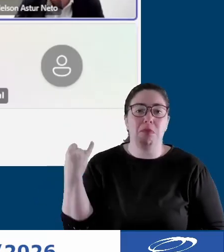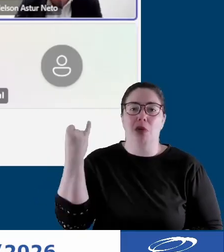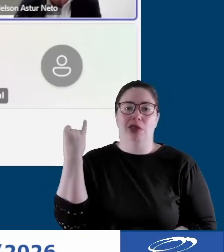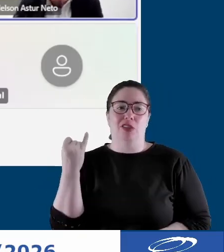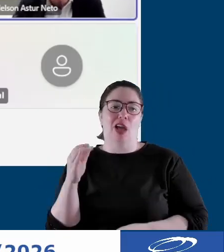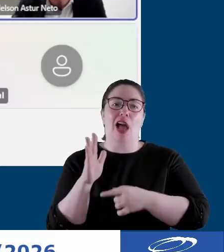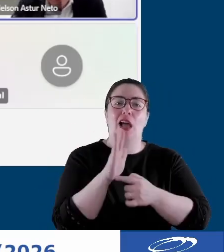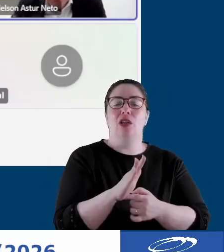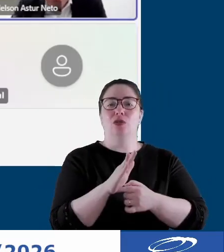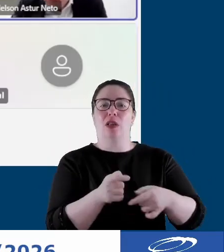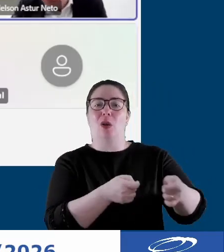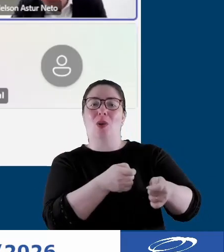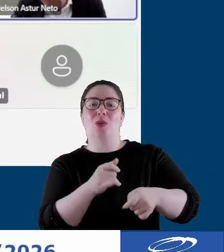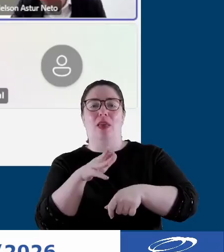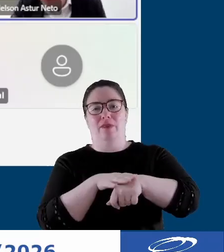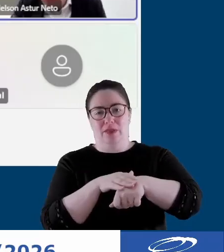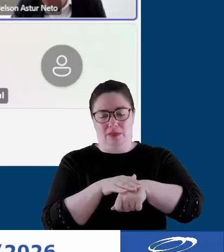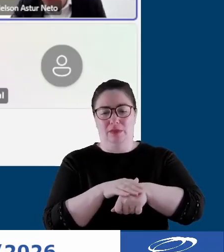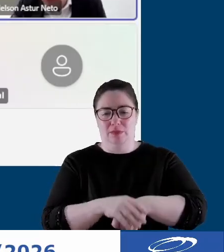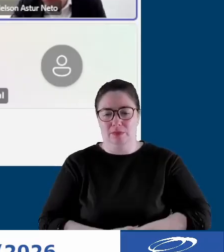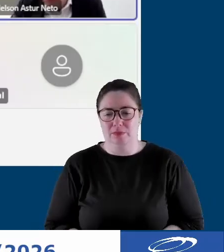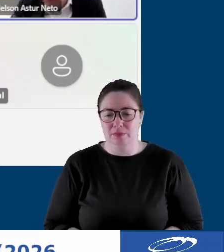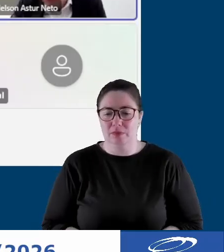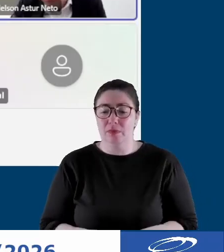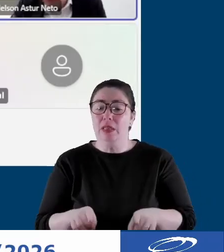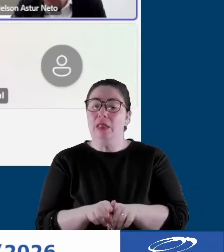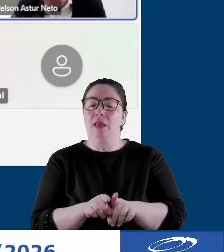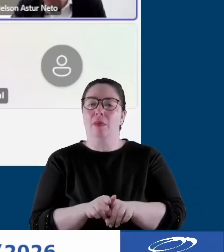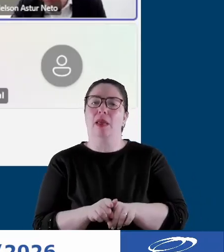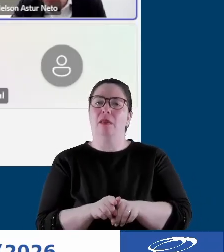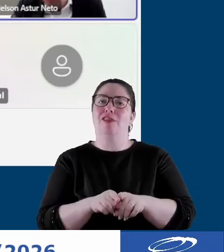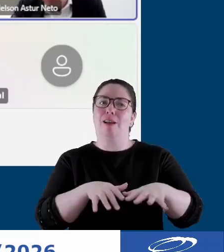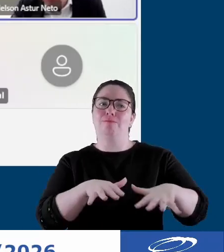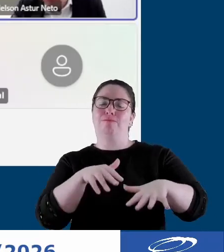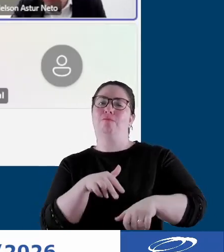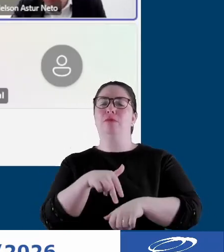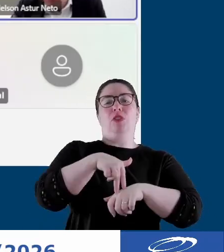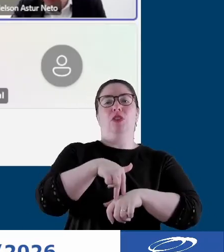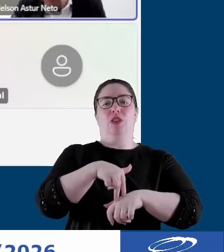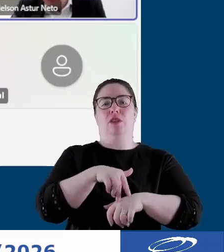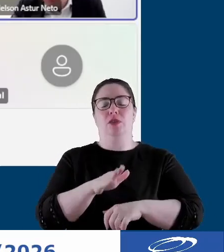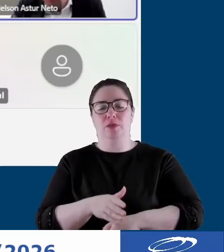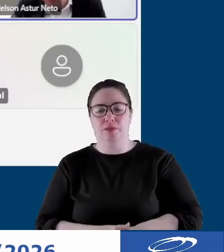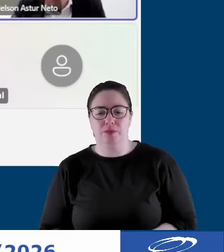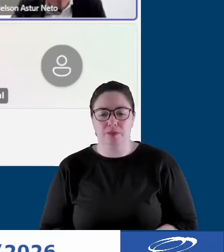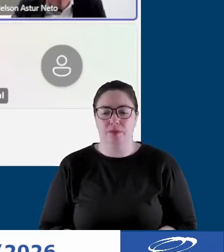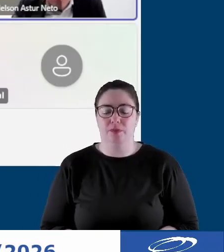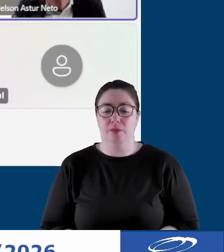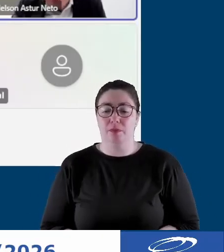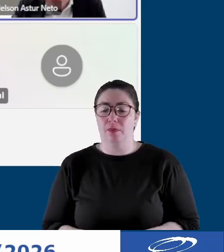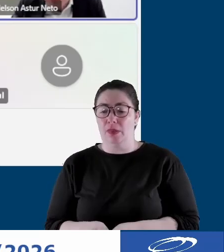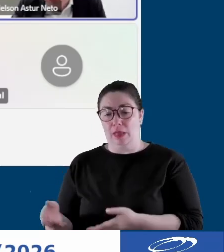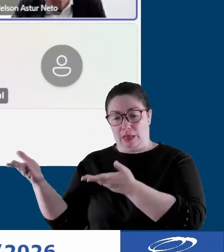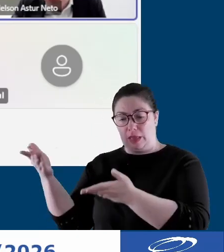infecção e estabilizar ao mesmo tempo. Aí um outro caso de uma infecção pós-operatória, de uma cirurgia feita também